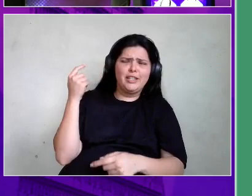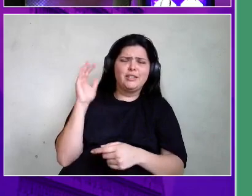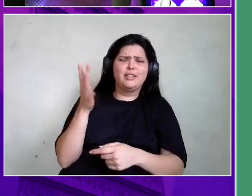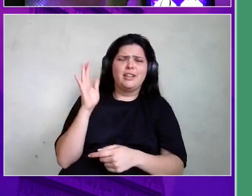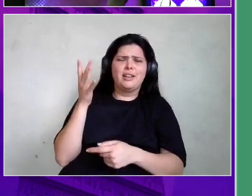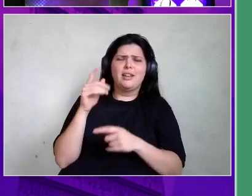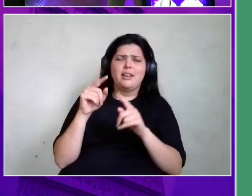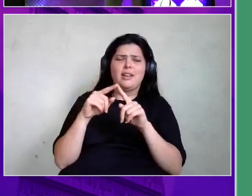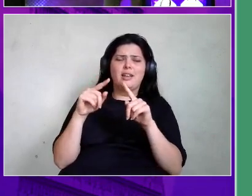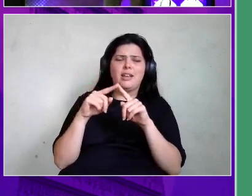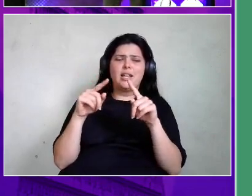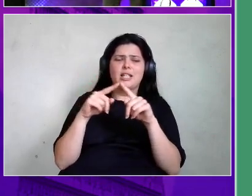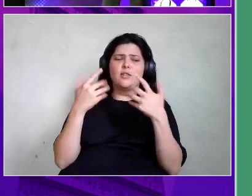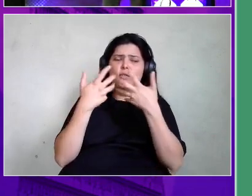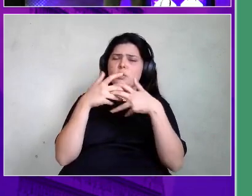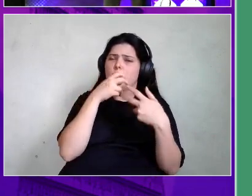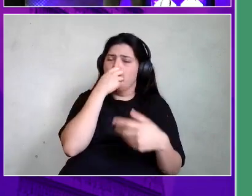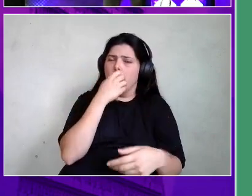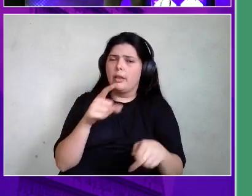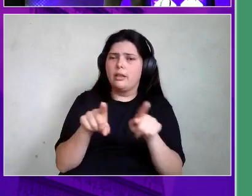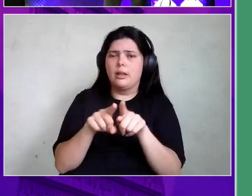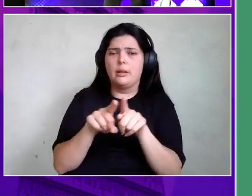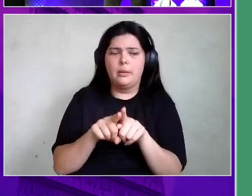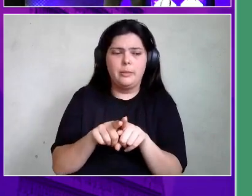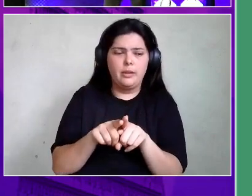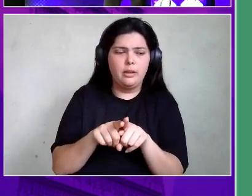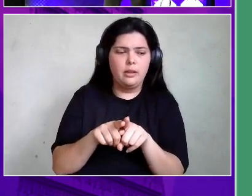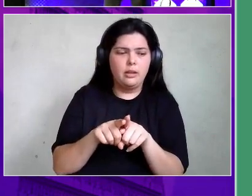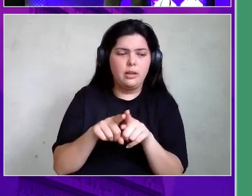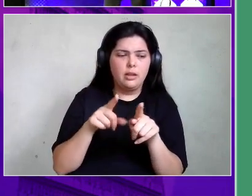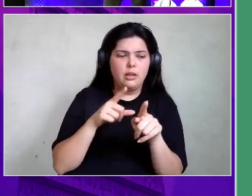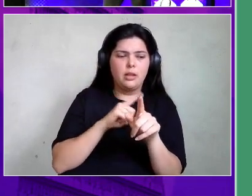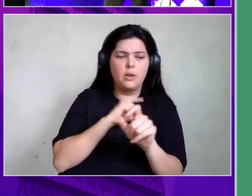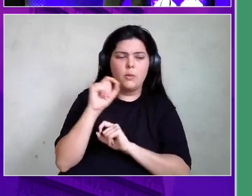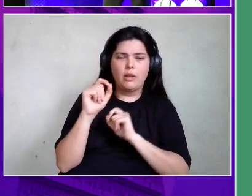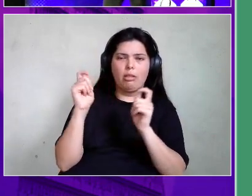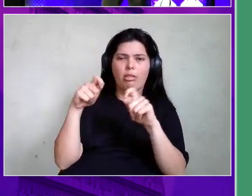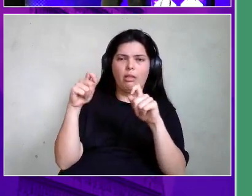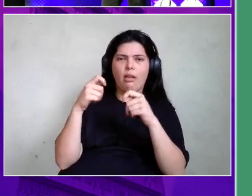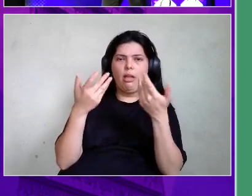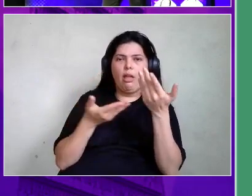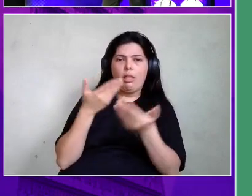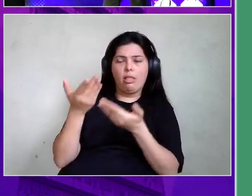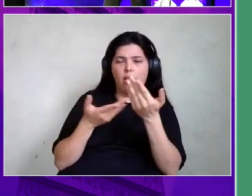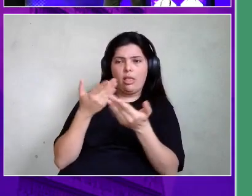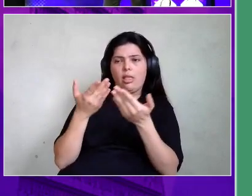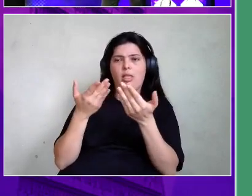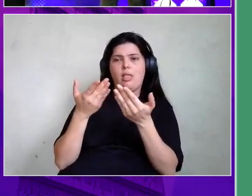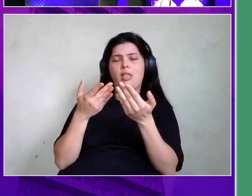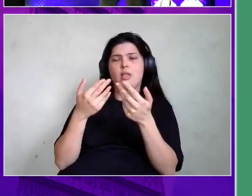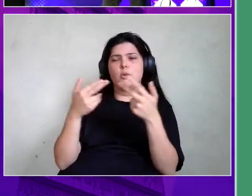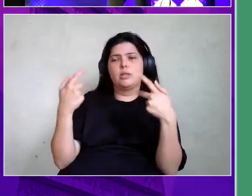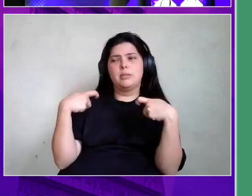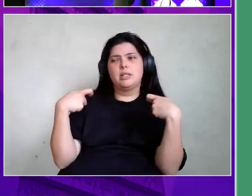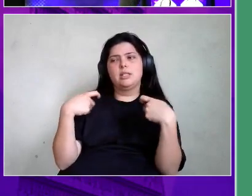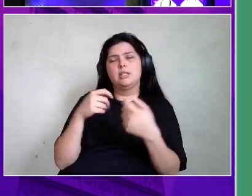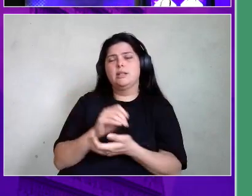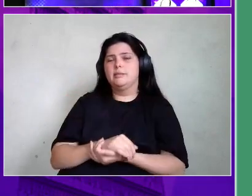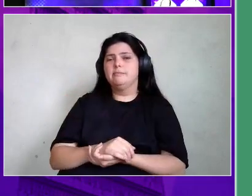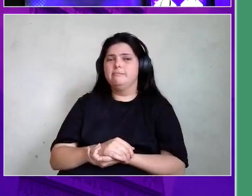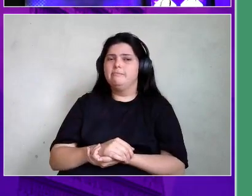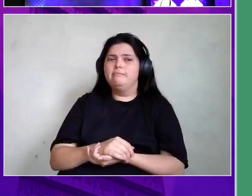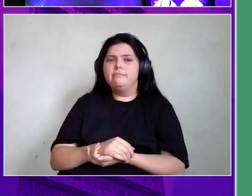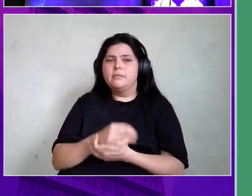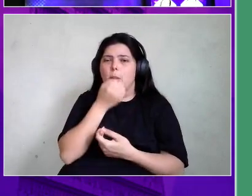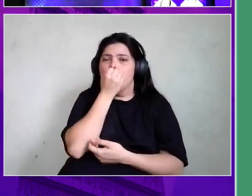ainda funciona muito bem, ainda consegue, digamos assim, atender muito de todas essas necessidades que a gente tem, então ainda é muito